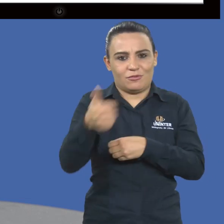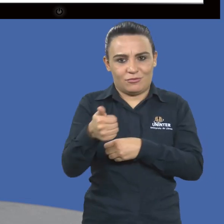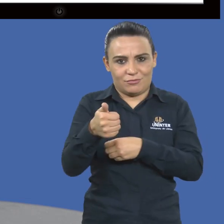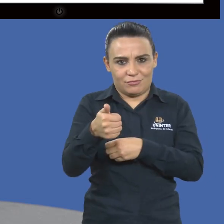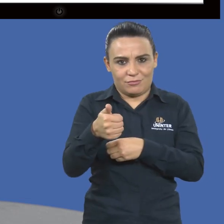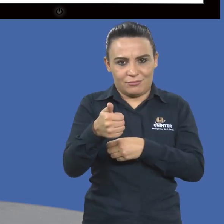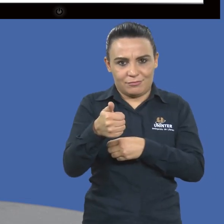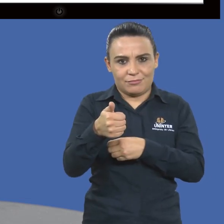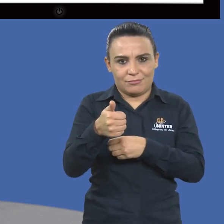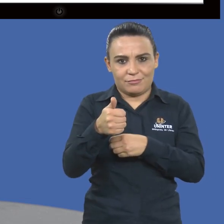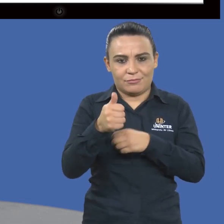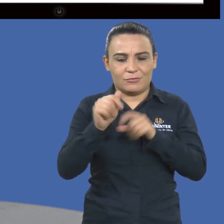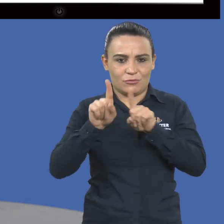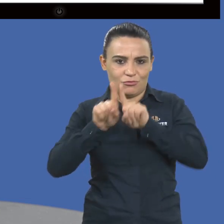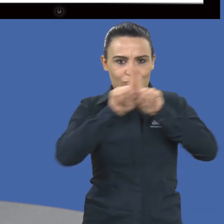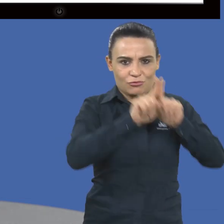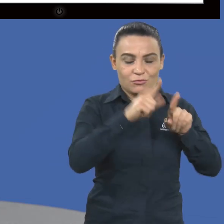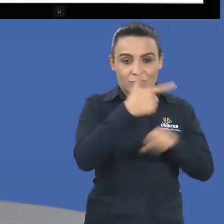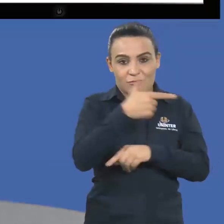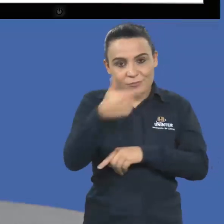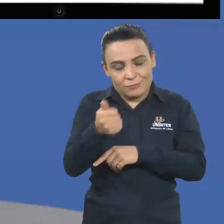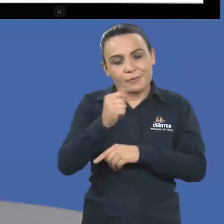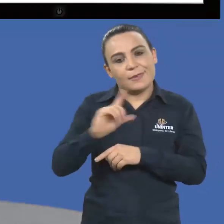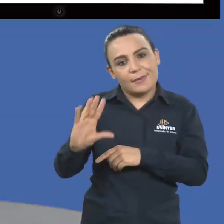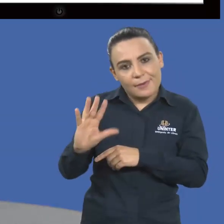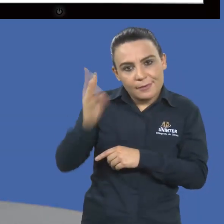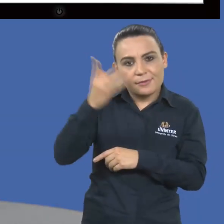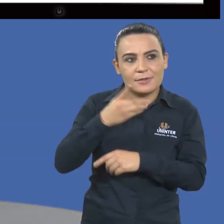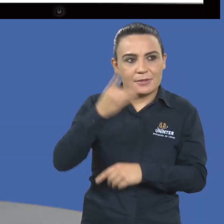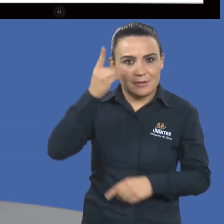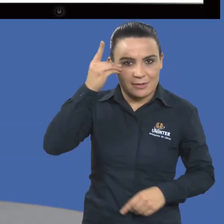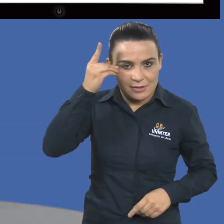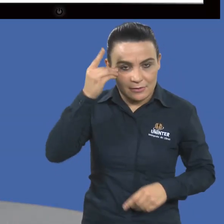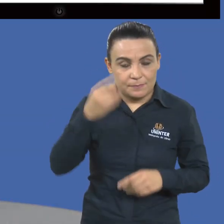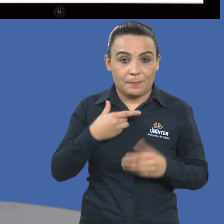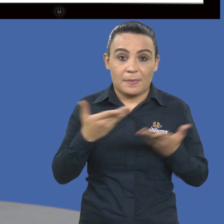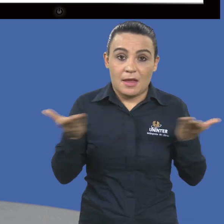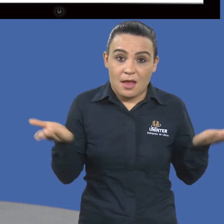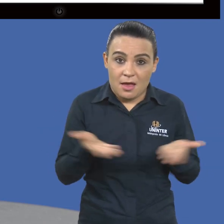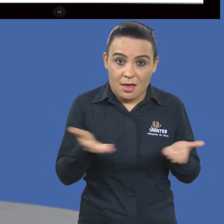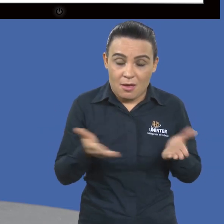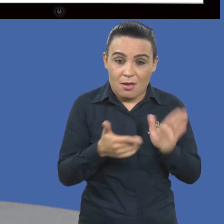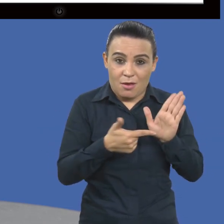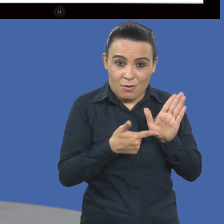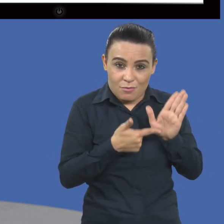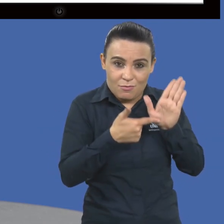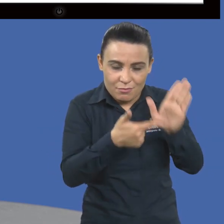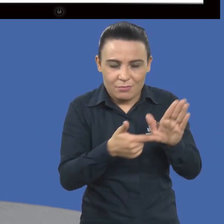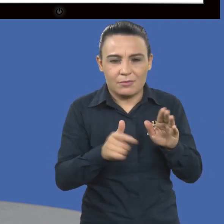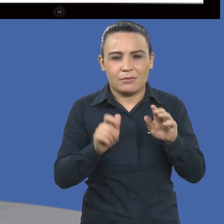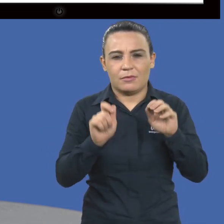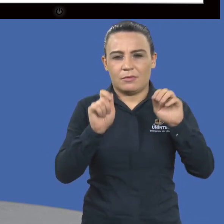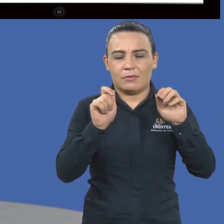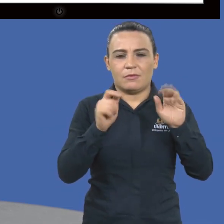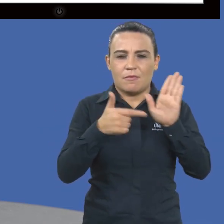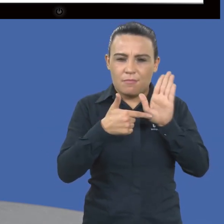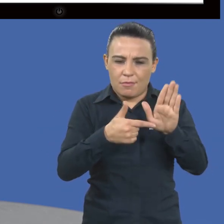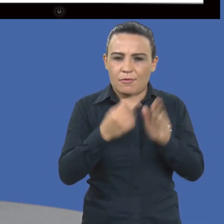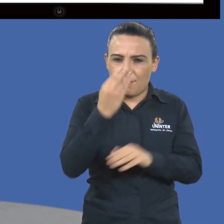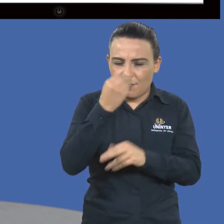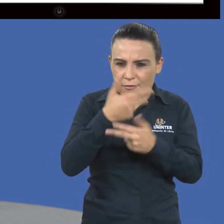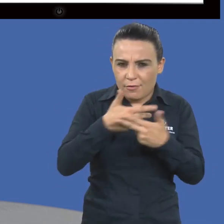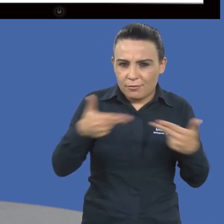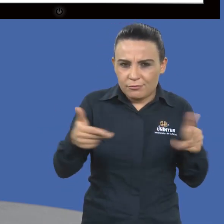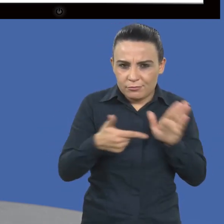21. Tá certo? Eu gostaria de enfatizar, nesse momento, após o que nós